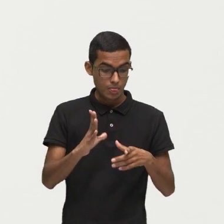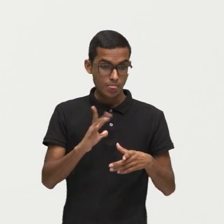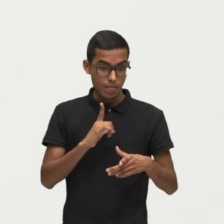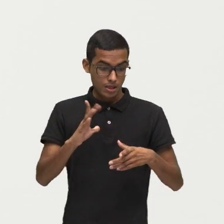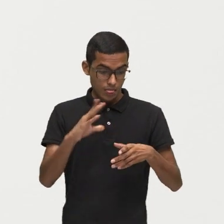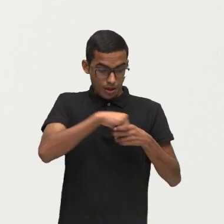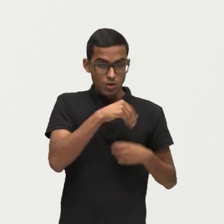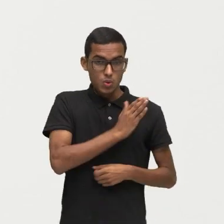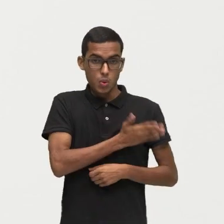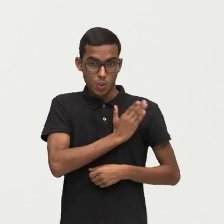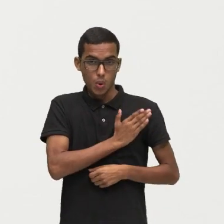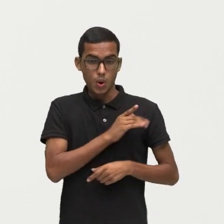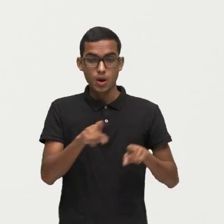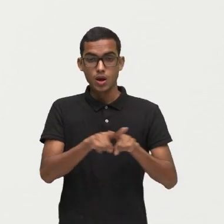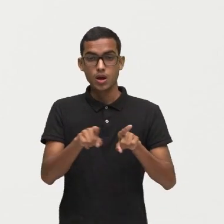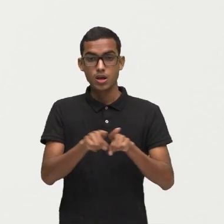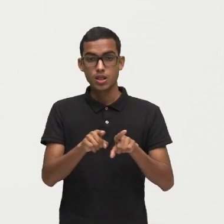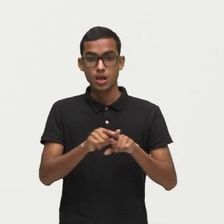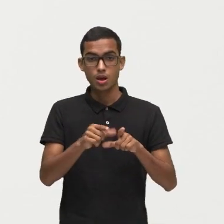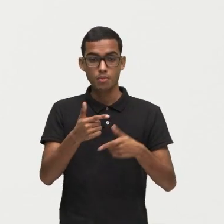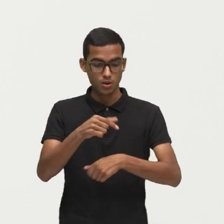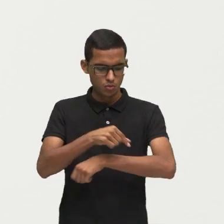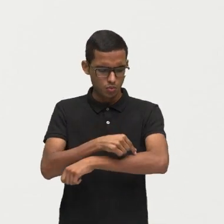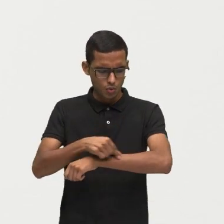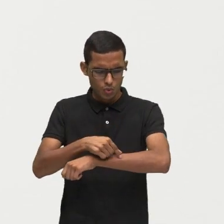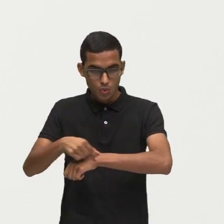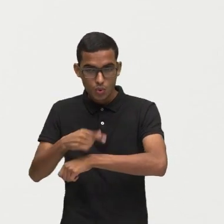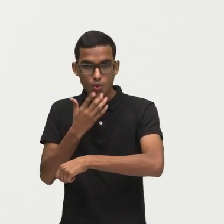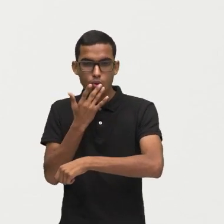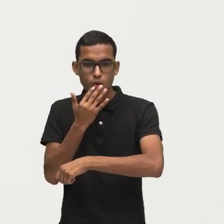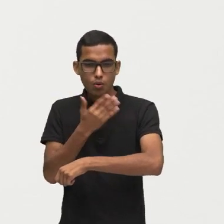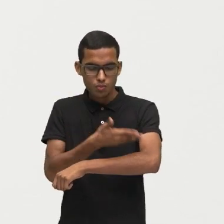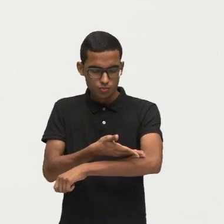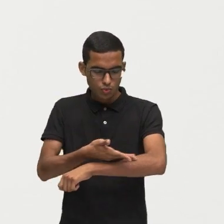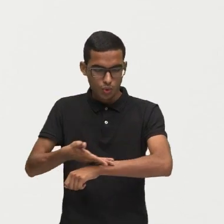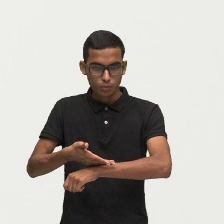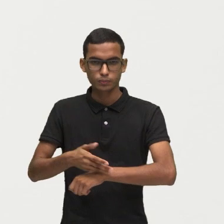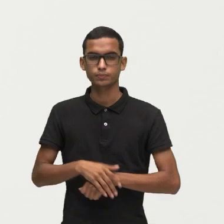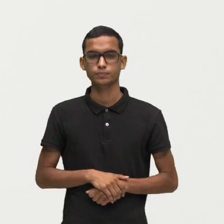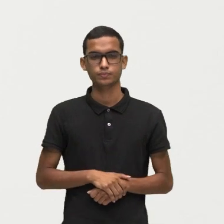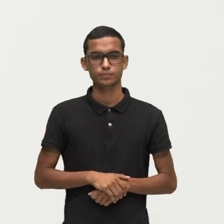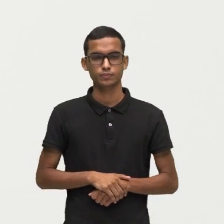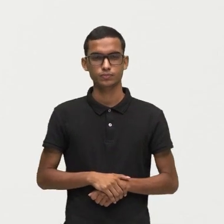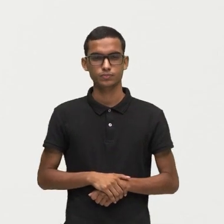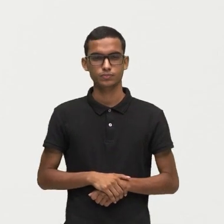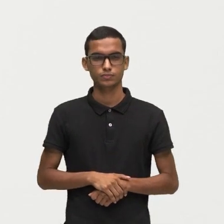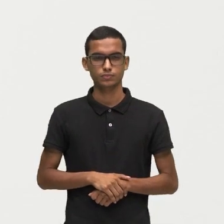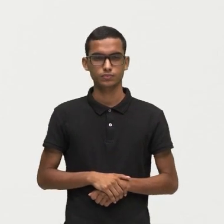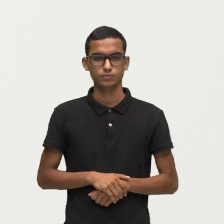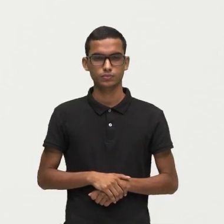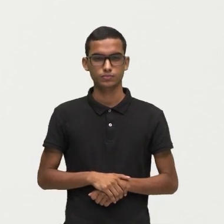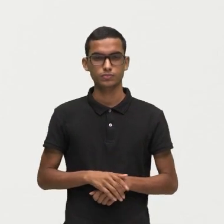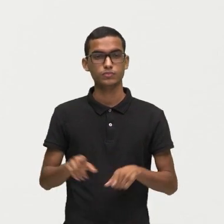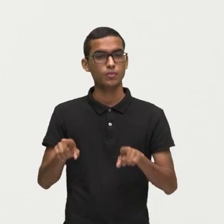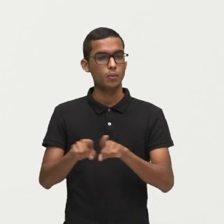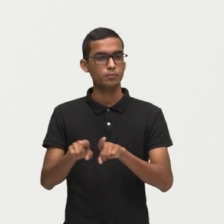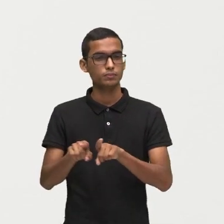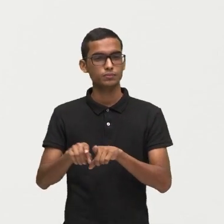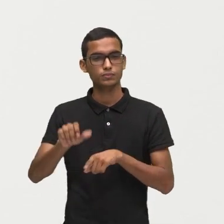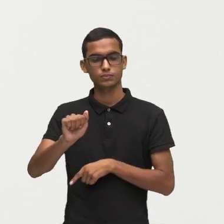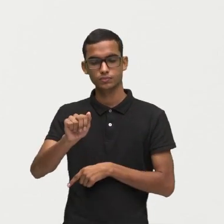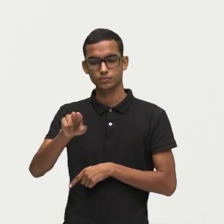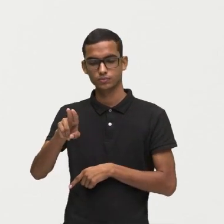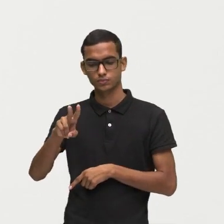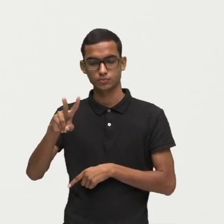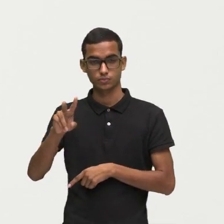vasos sanguíneos, ok? E por fim, acidente vascular cerebral, que é